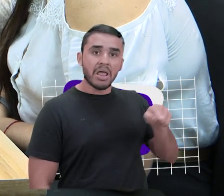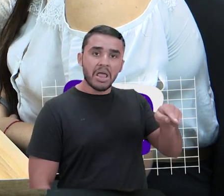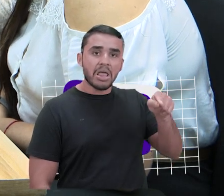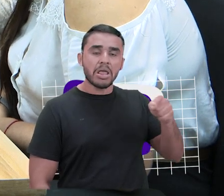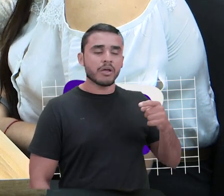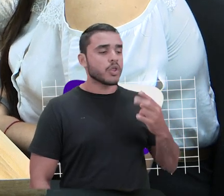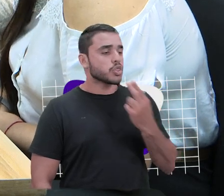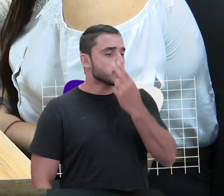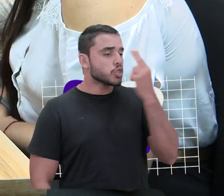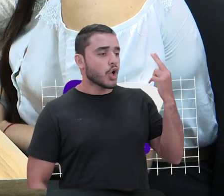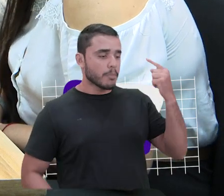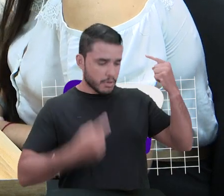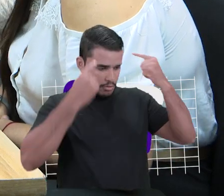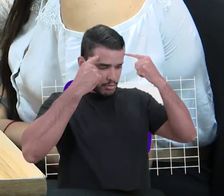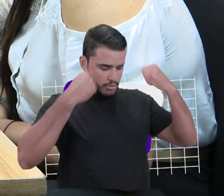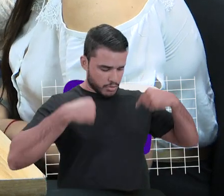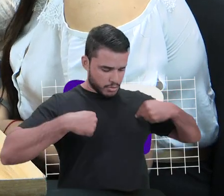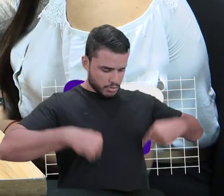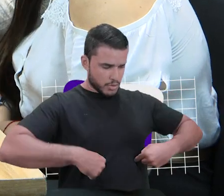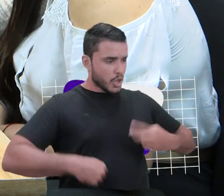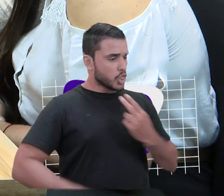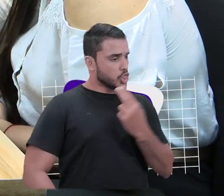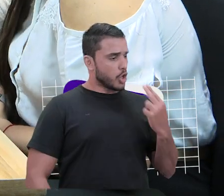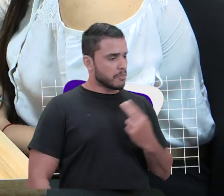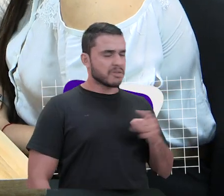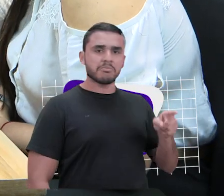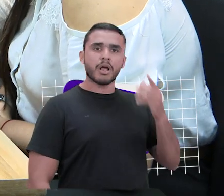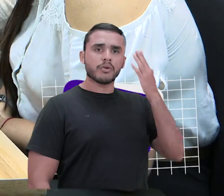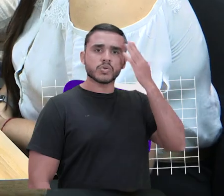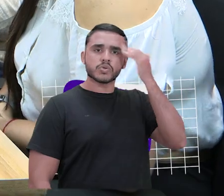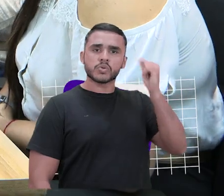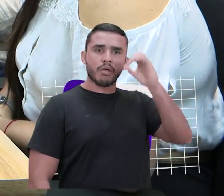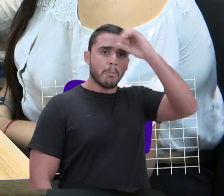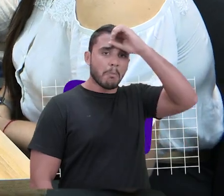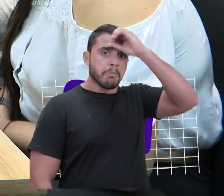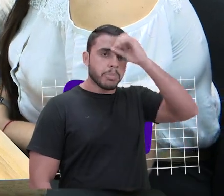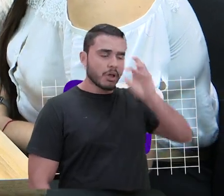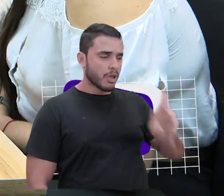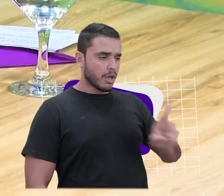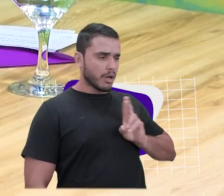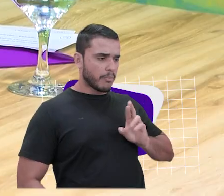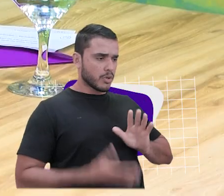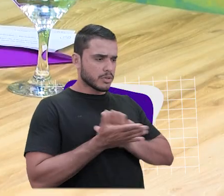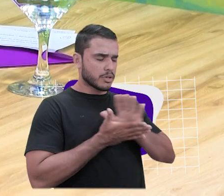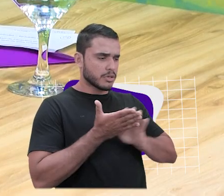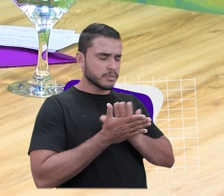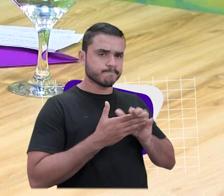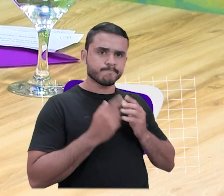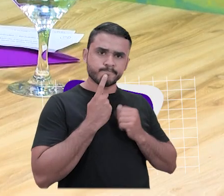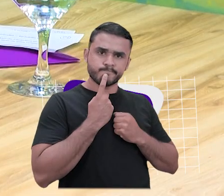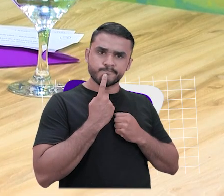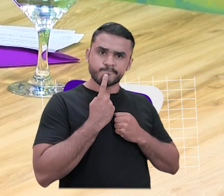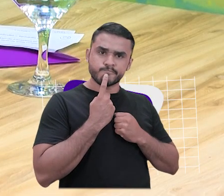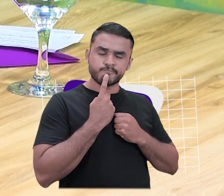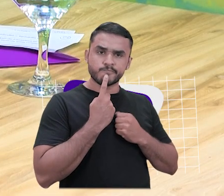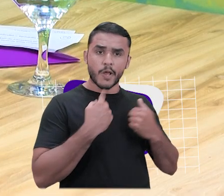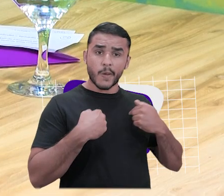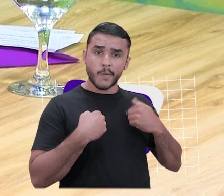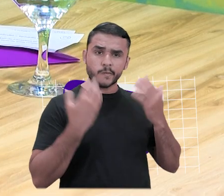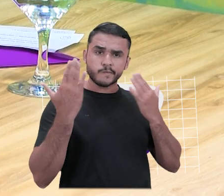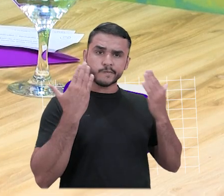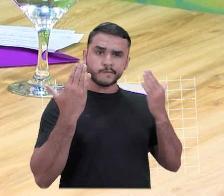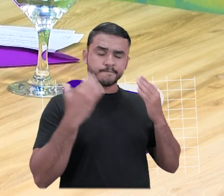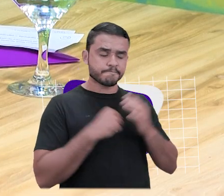cabeça, orelha e olhos. Ele não identificava mais. Eu disse, tem uma coisa de errado. Aí comecei a estudar e tal.